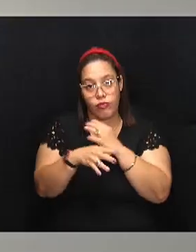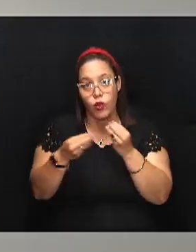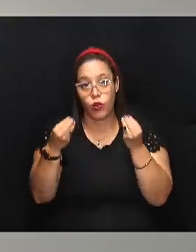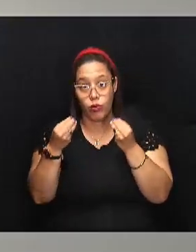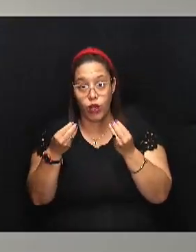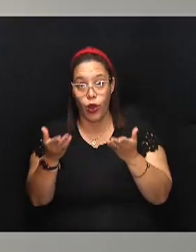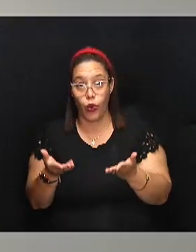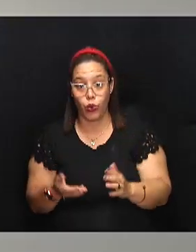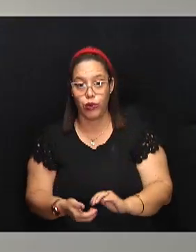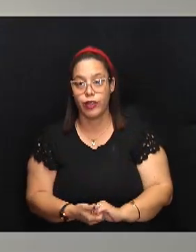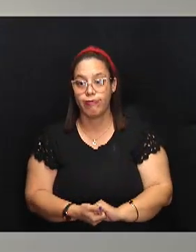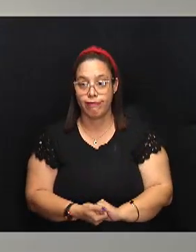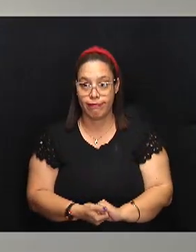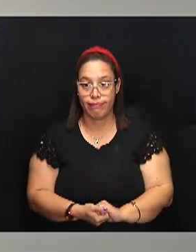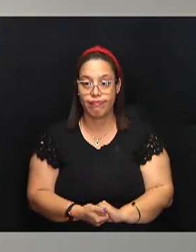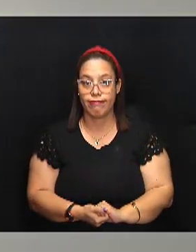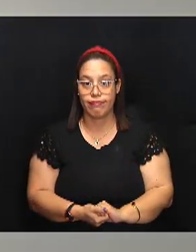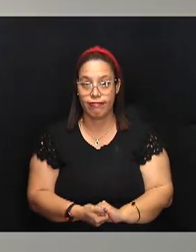agora.